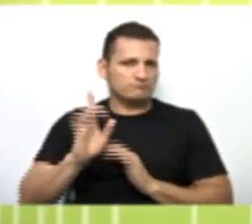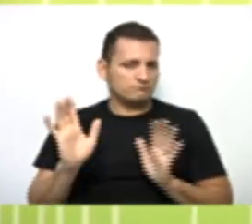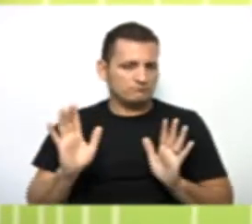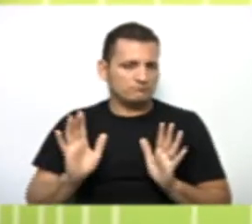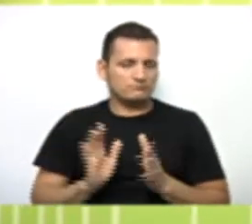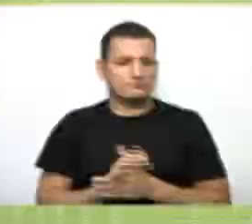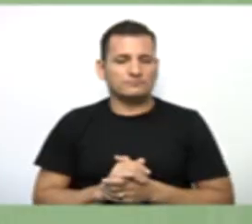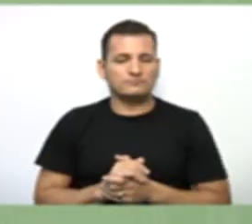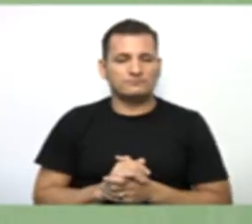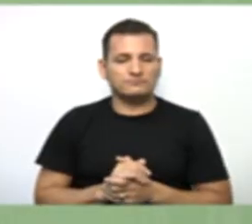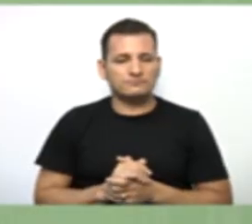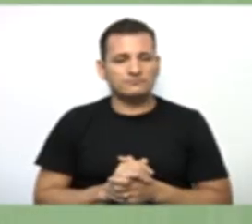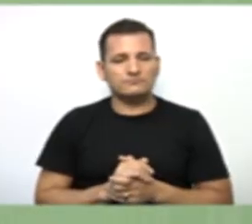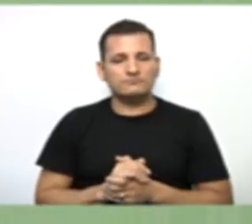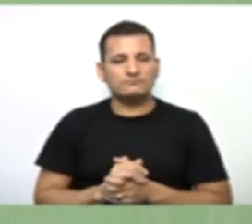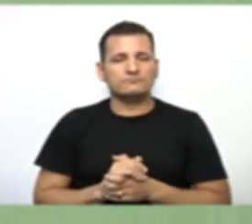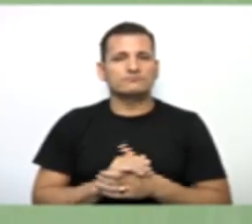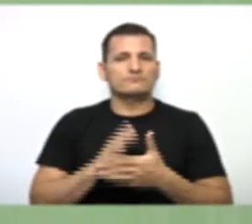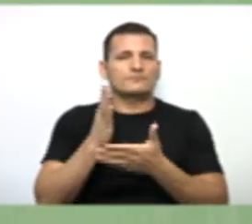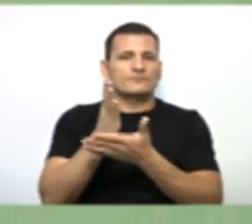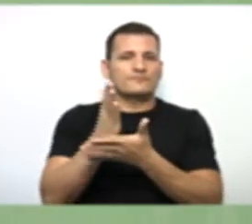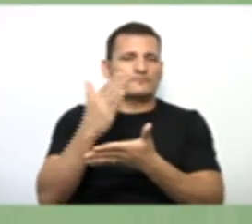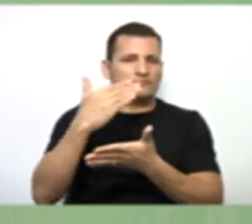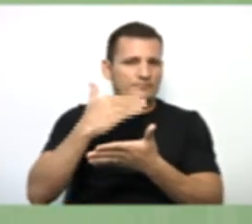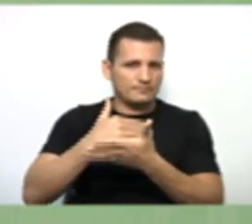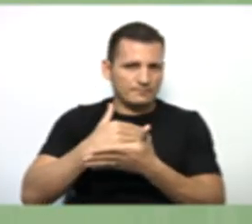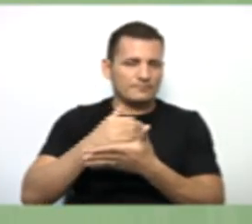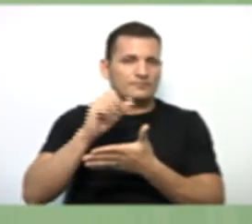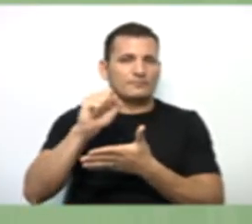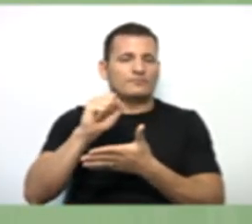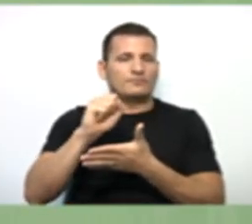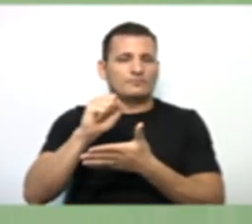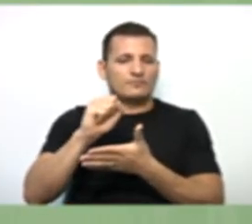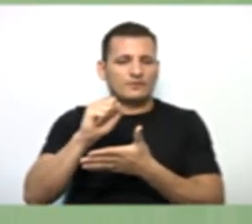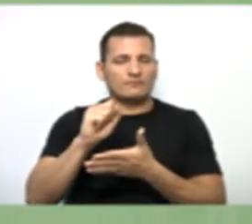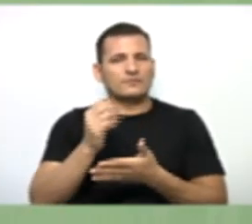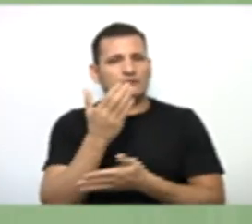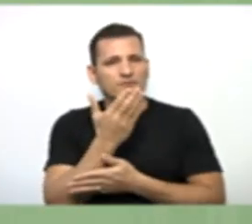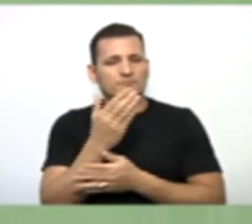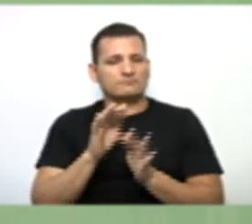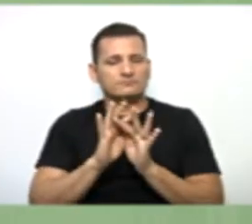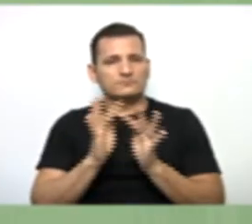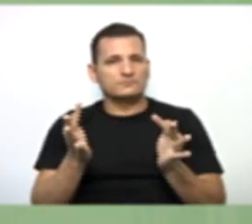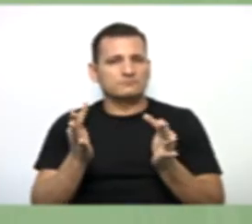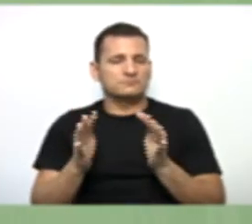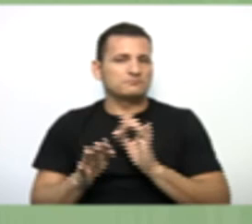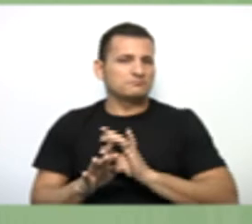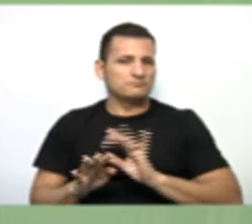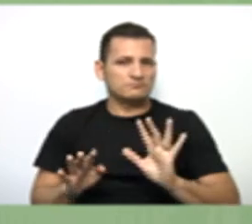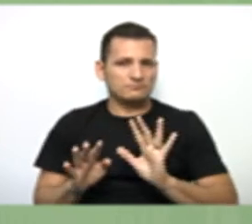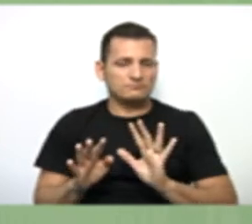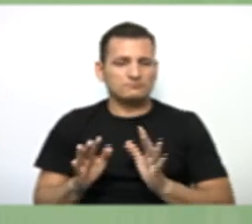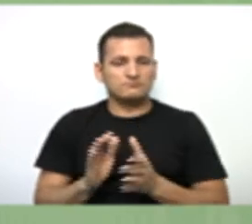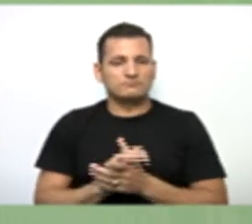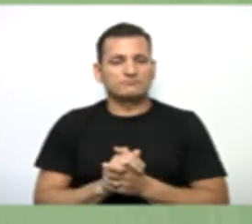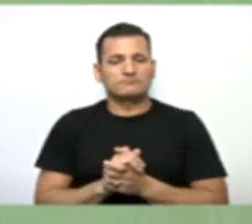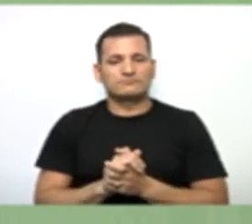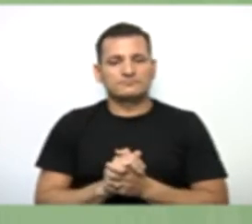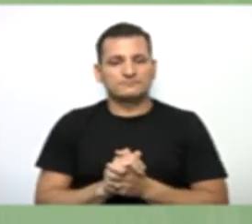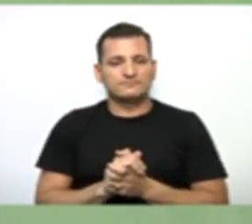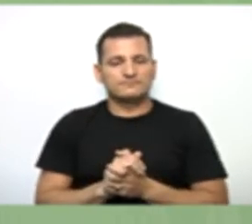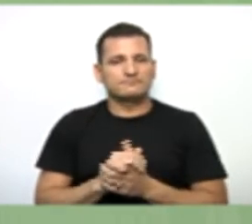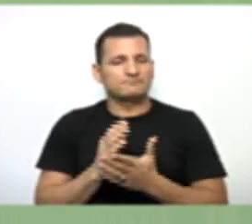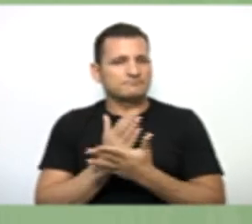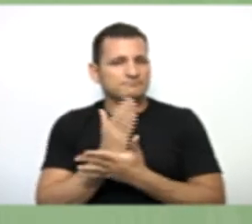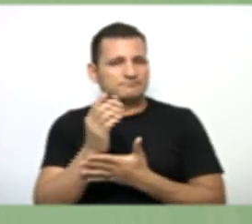lá. Corte o bolo em 8 partes, né, usando 3 cortes, tá aí, simples assim. Espero que nunca mais erre. Acredito que